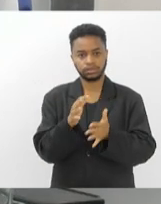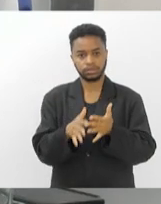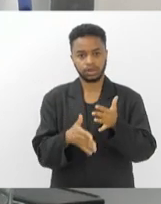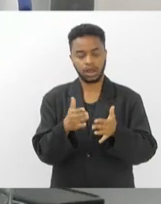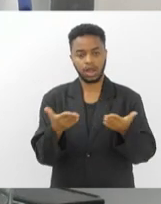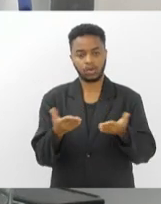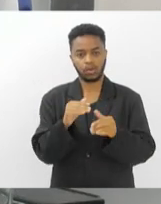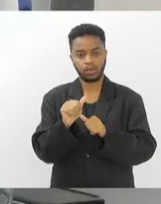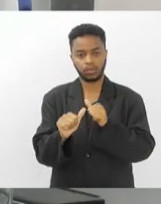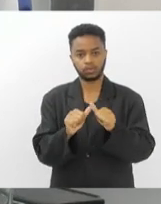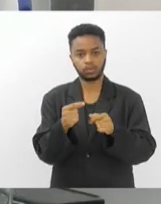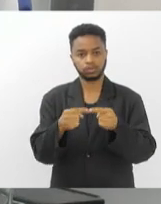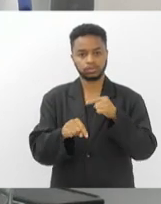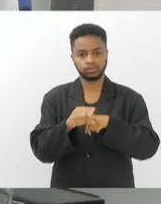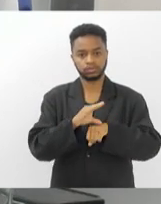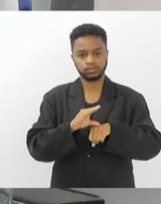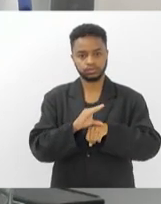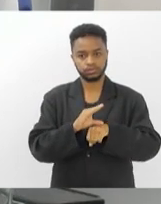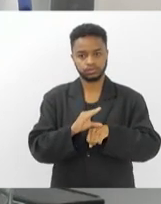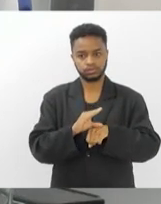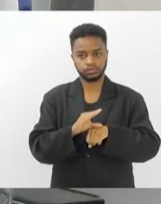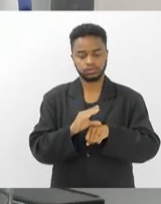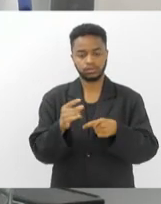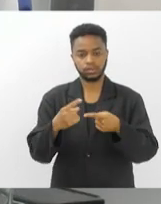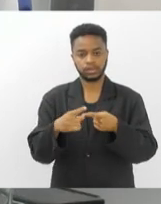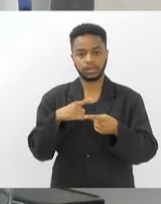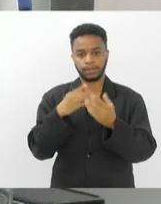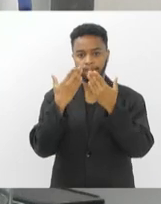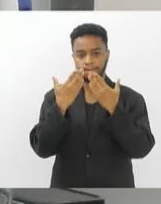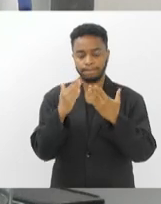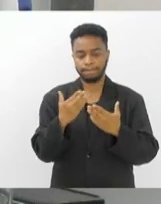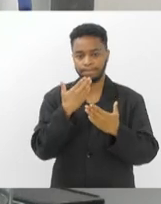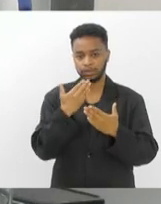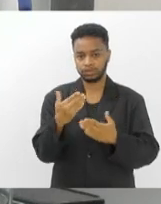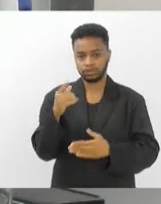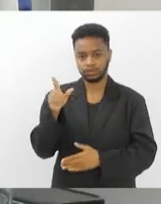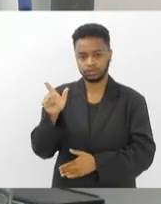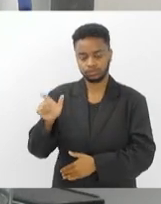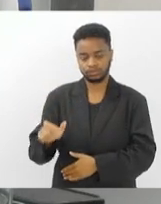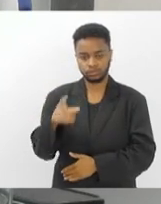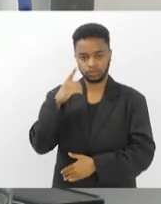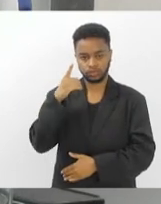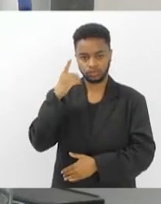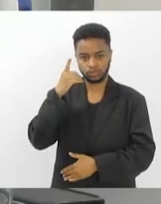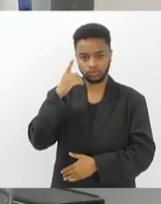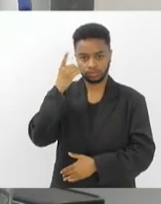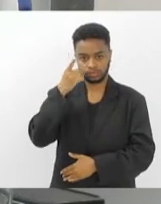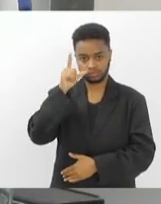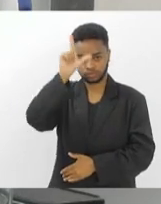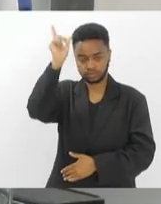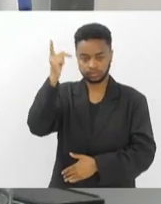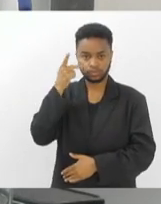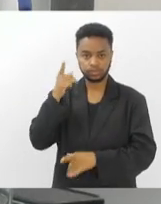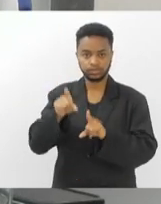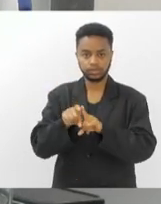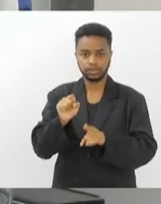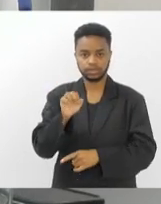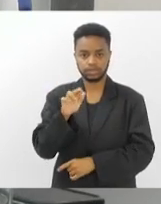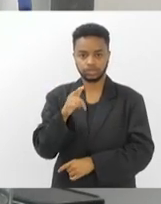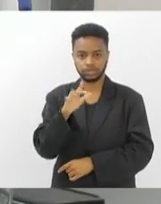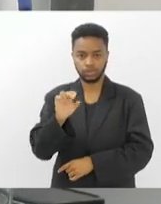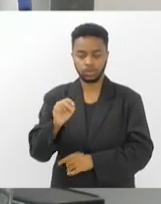alterado para inconstitucionalidade após um pedido de vista do deputado Luiz Paulo e do deputado Dr. Serginho. Anuncio o